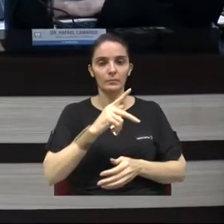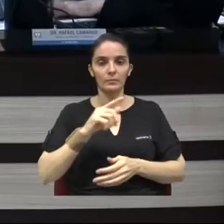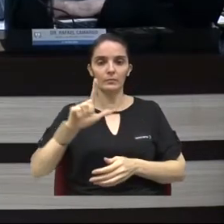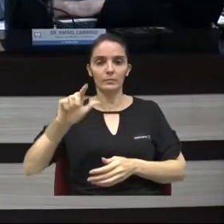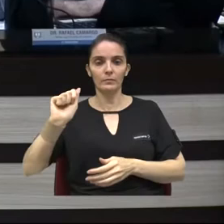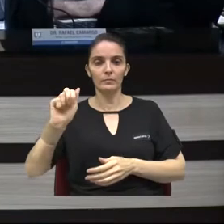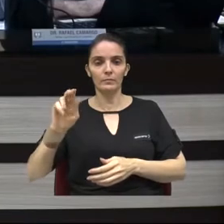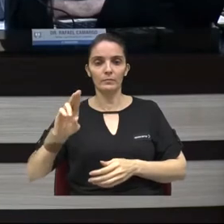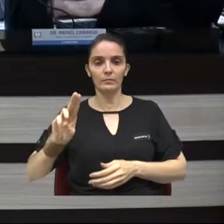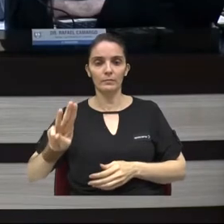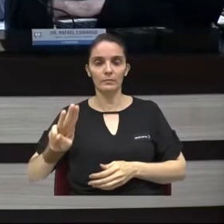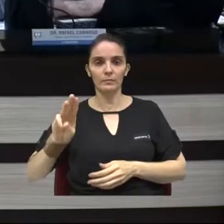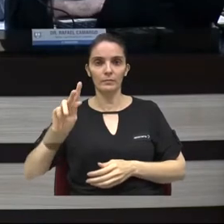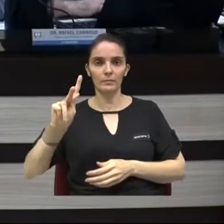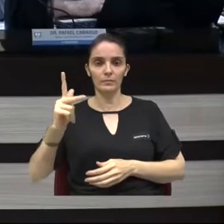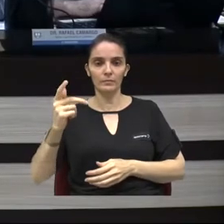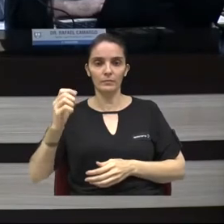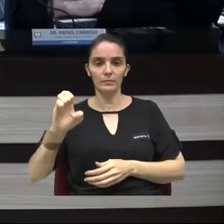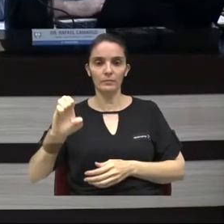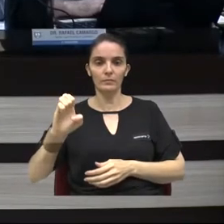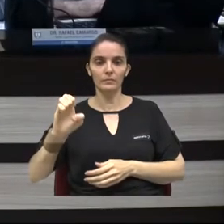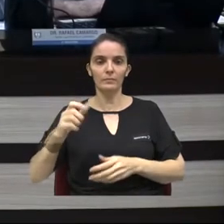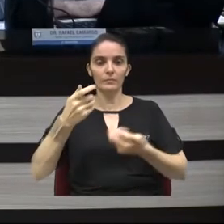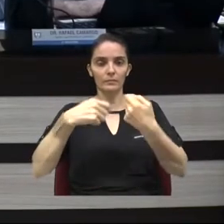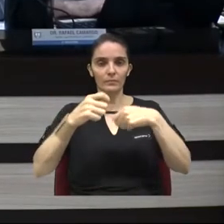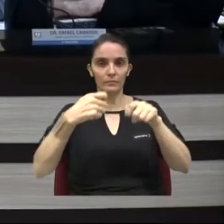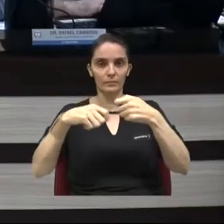área de propriedade da Lauia